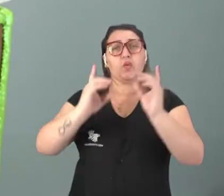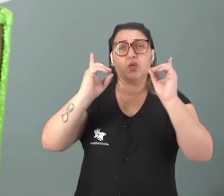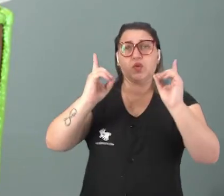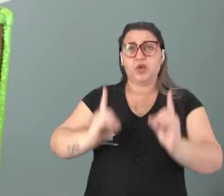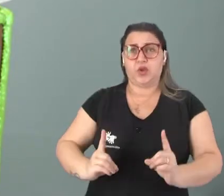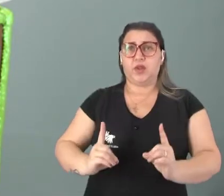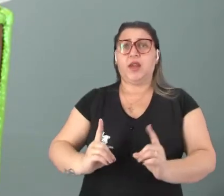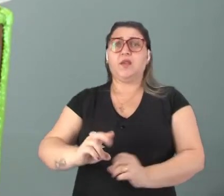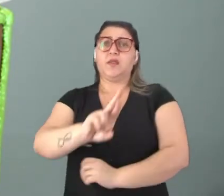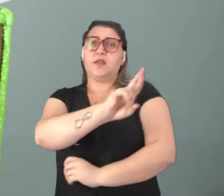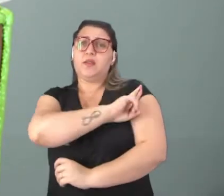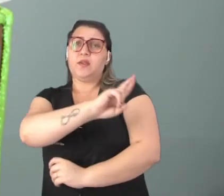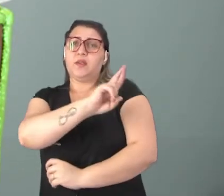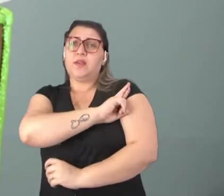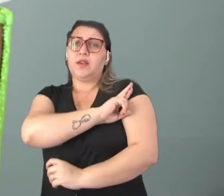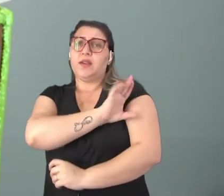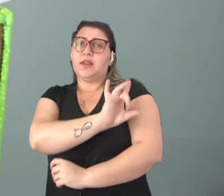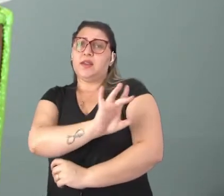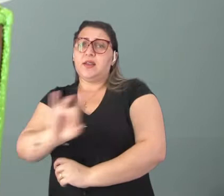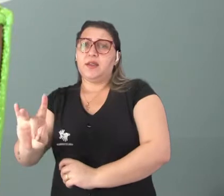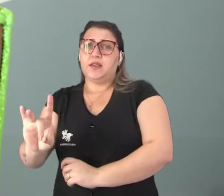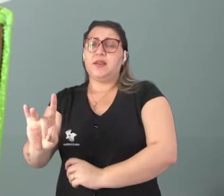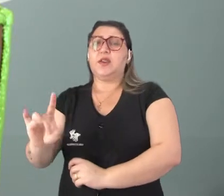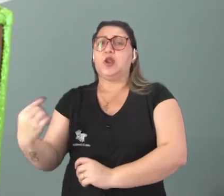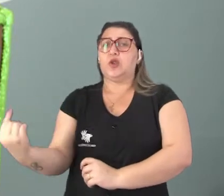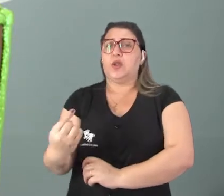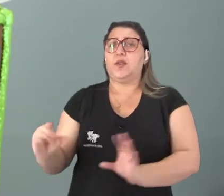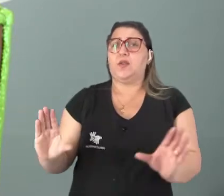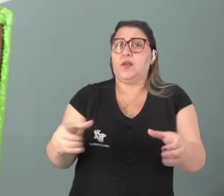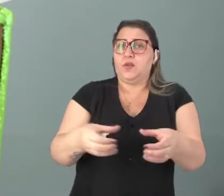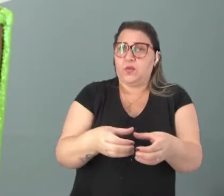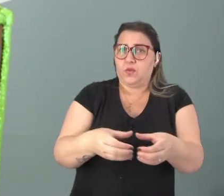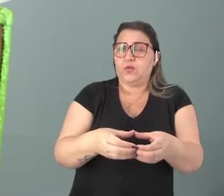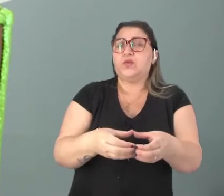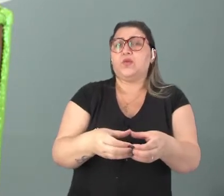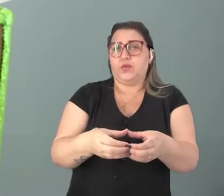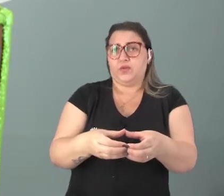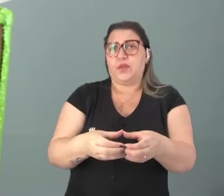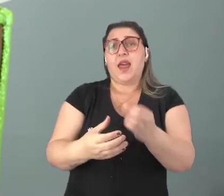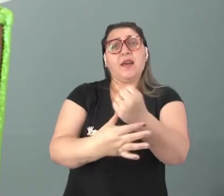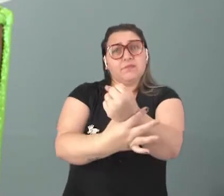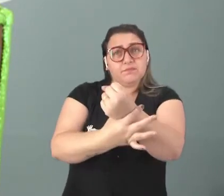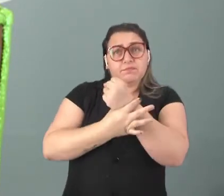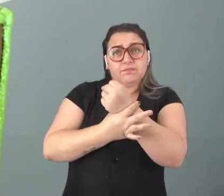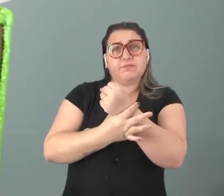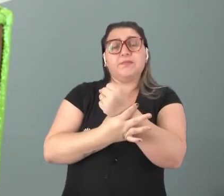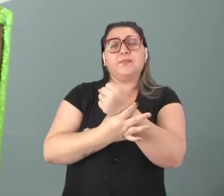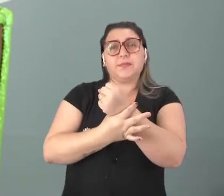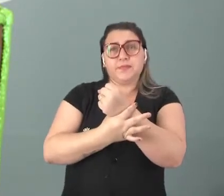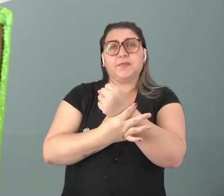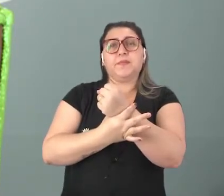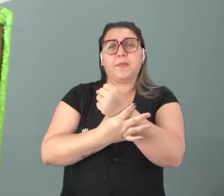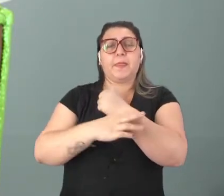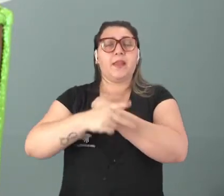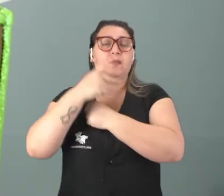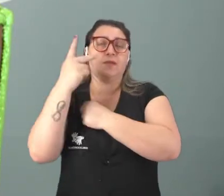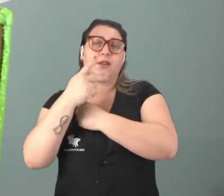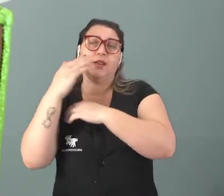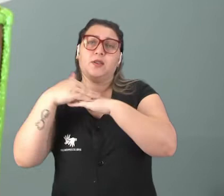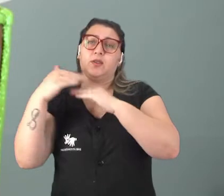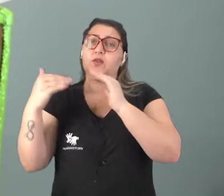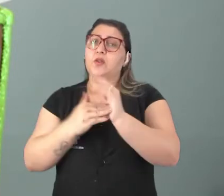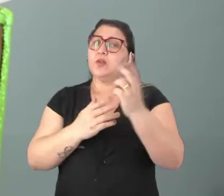direitos e deveres individuais e coletivos, né? Essa lei, ela garante, né? Ela fala que todos